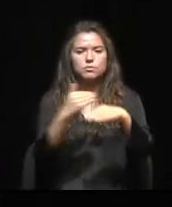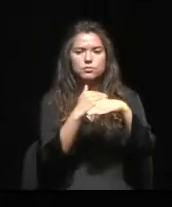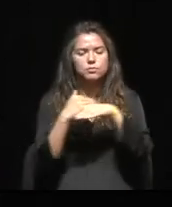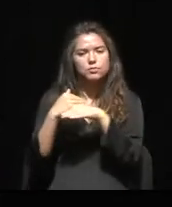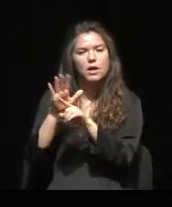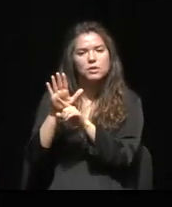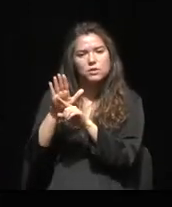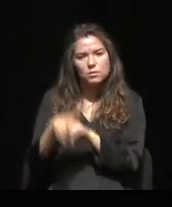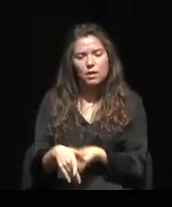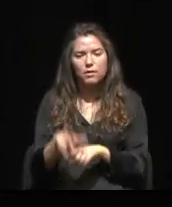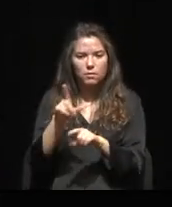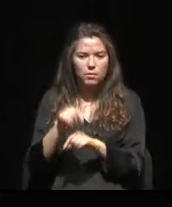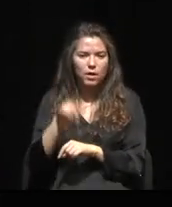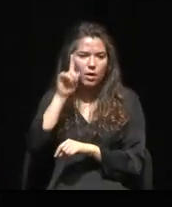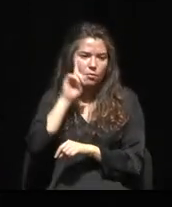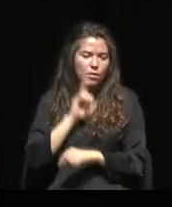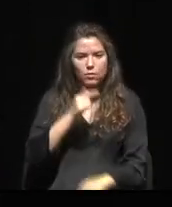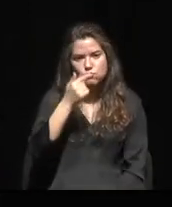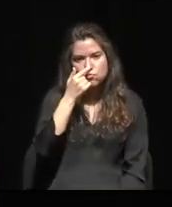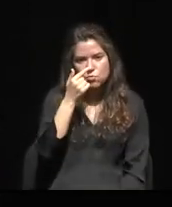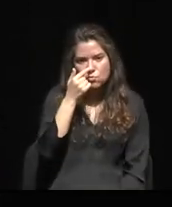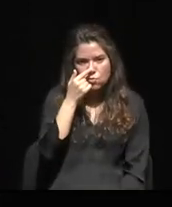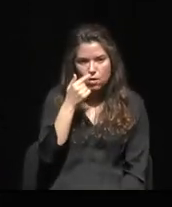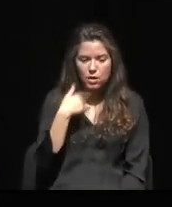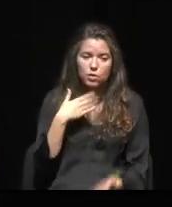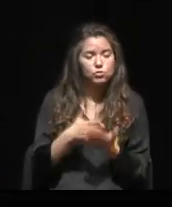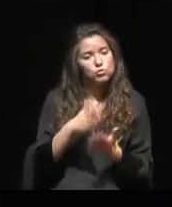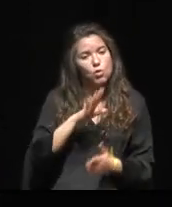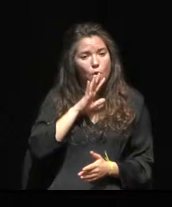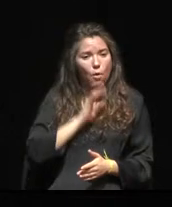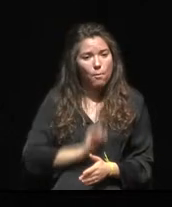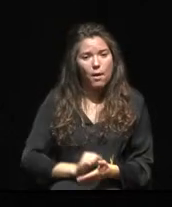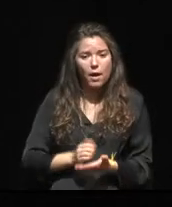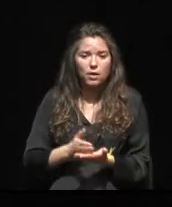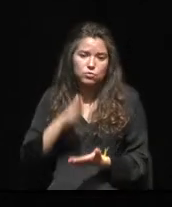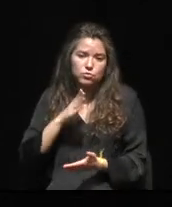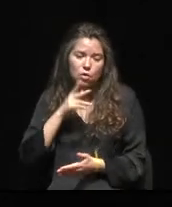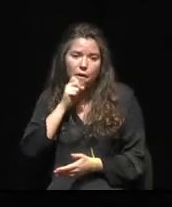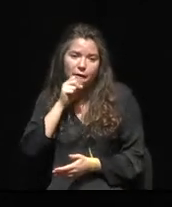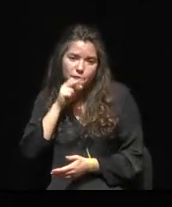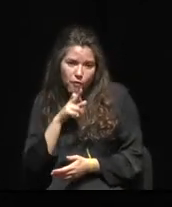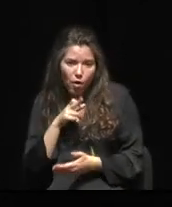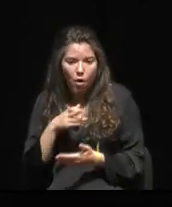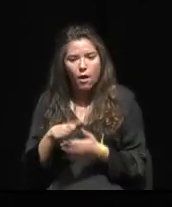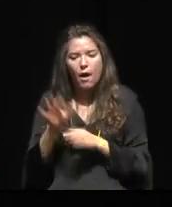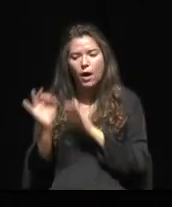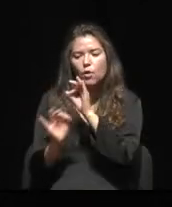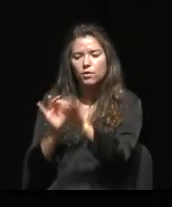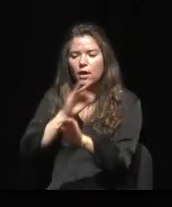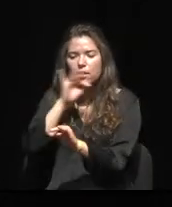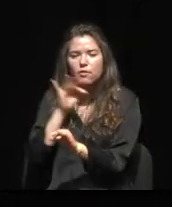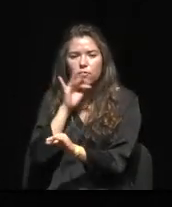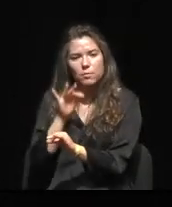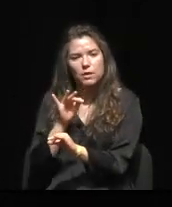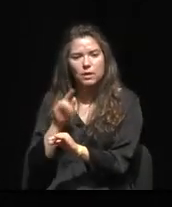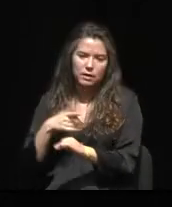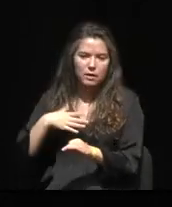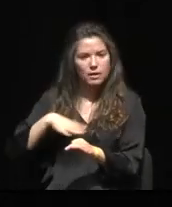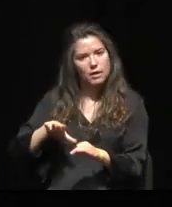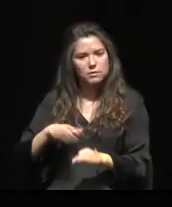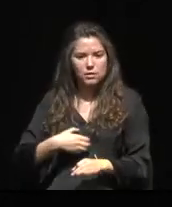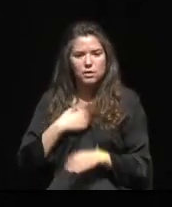Desta forma a mulher que prefere escolher dedicar-se a ser mãe a ser avó a cuidar da sua família e que se sente